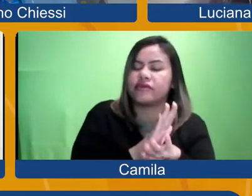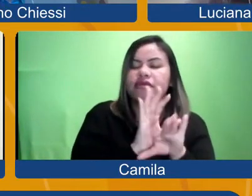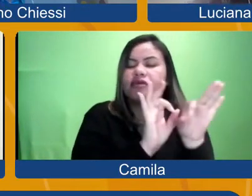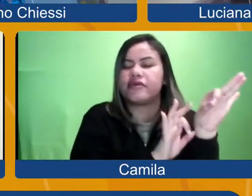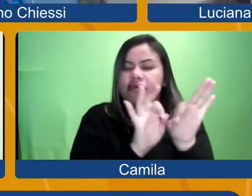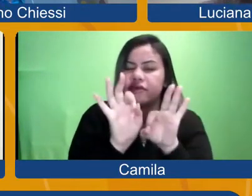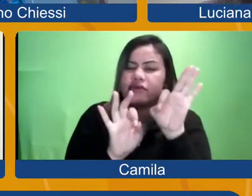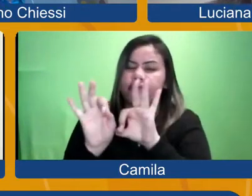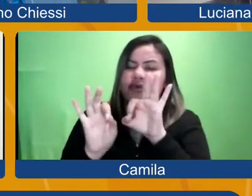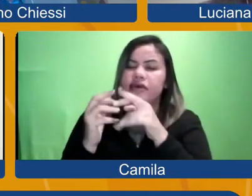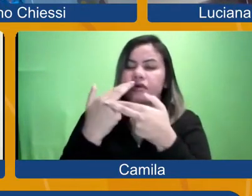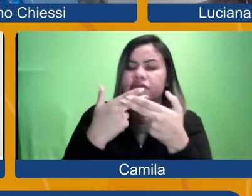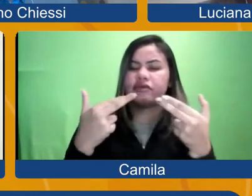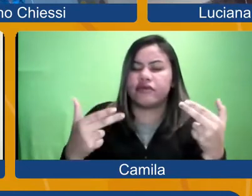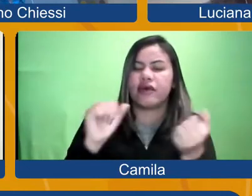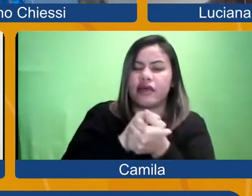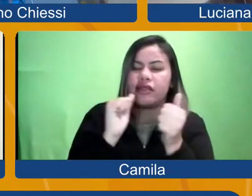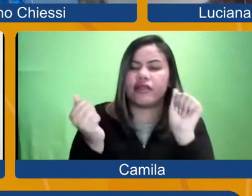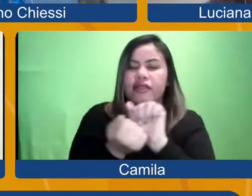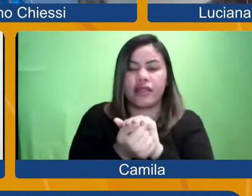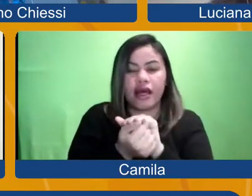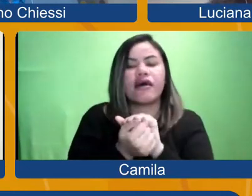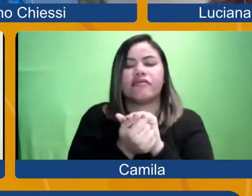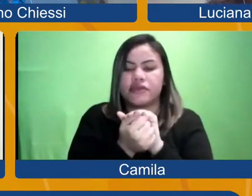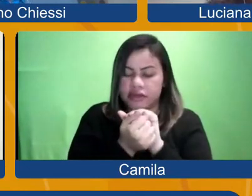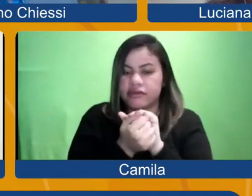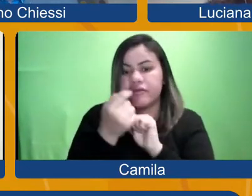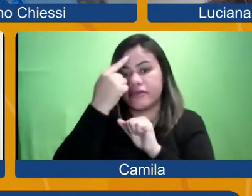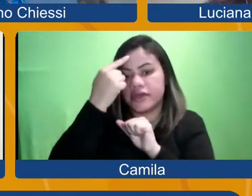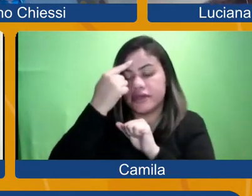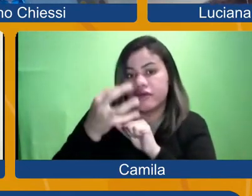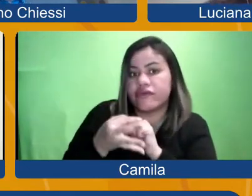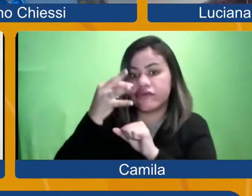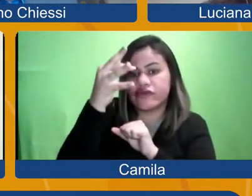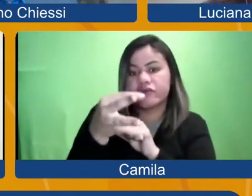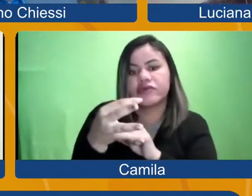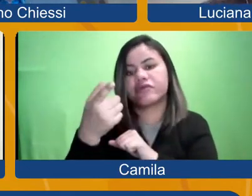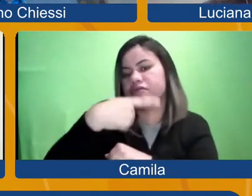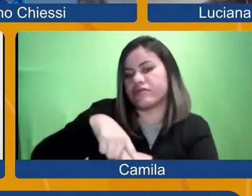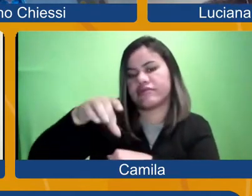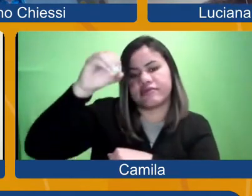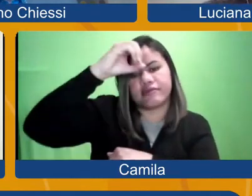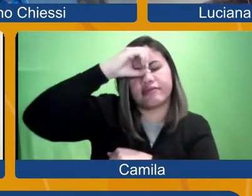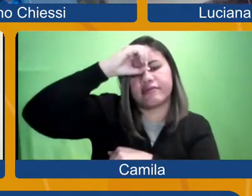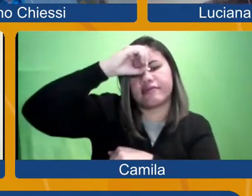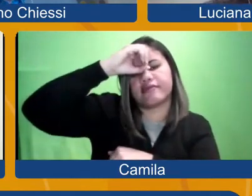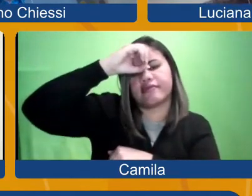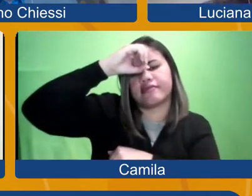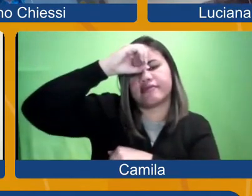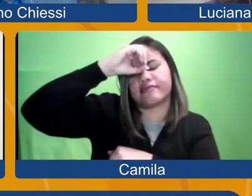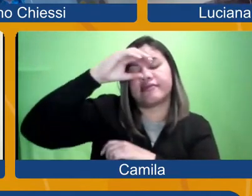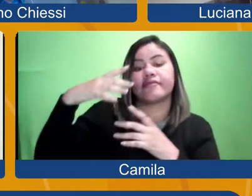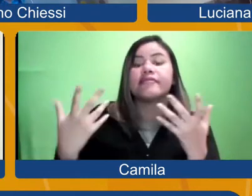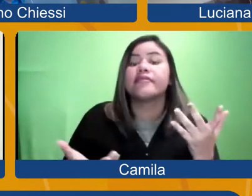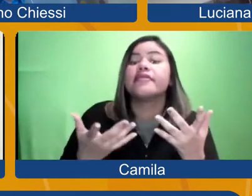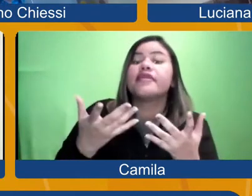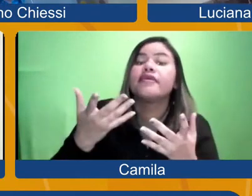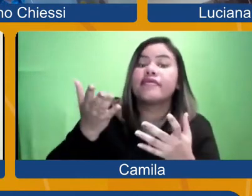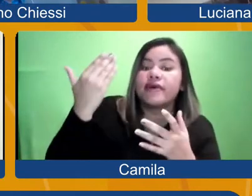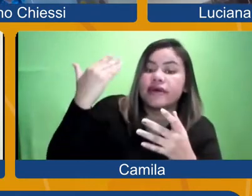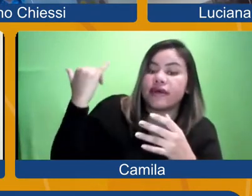desenvolvendo medidas, né, de adaptação para o que vem pela frente. A gente não sabe. Eu vi assim, uma notícia um dia desses